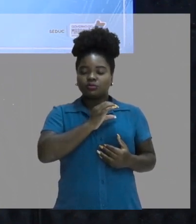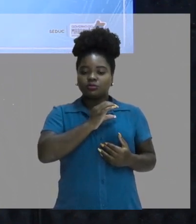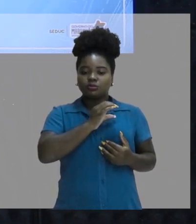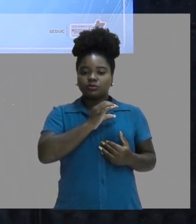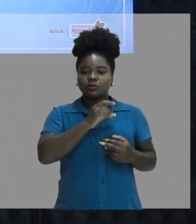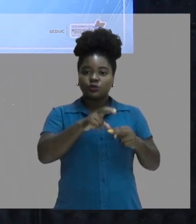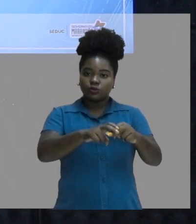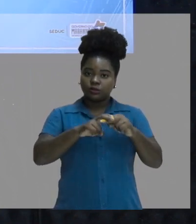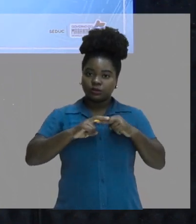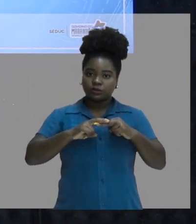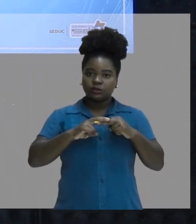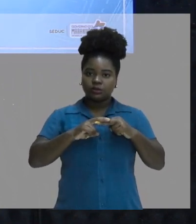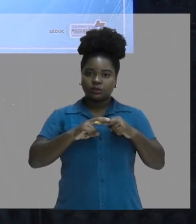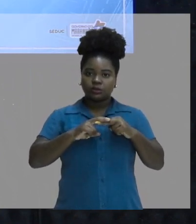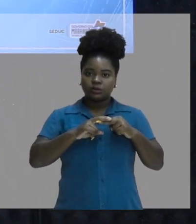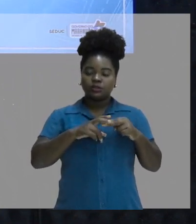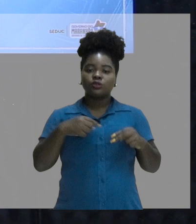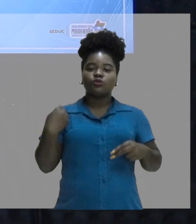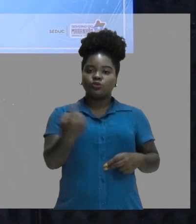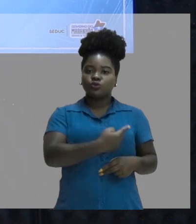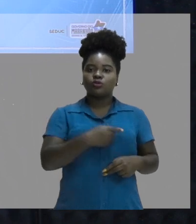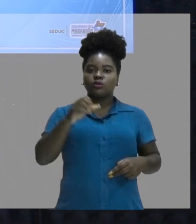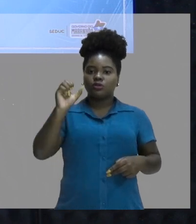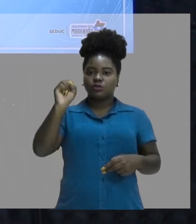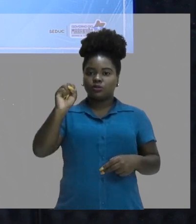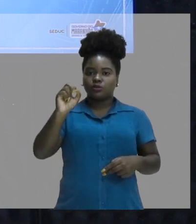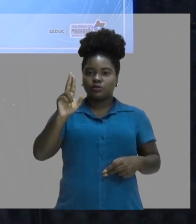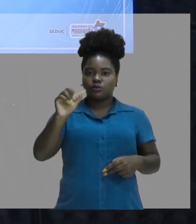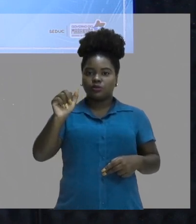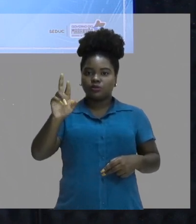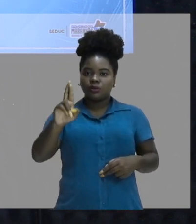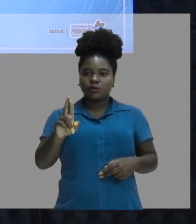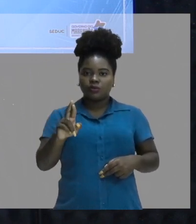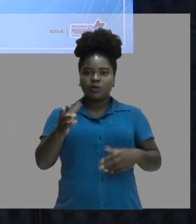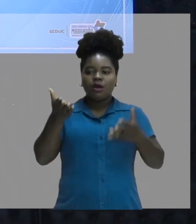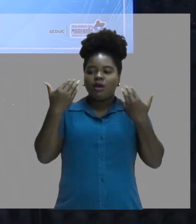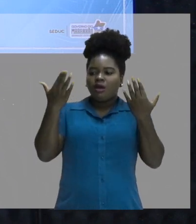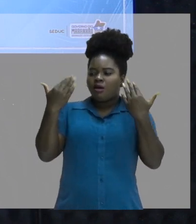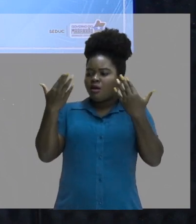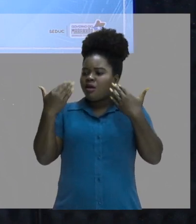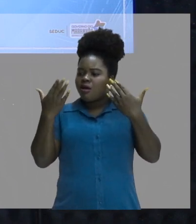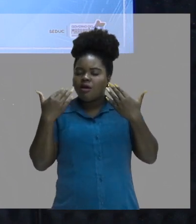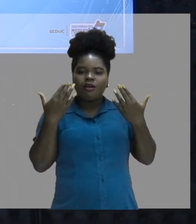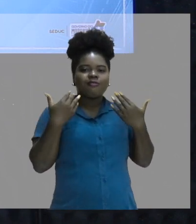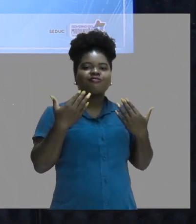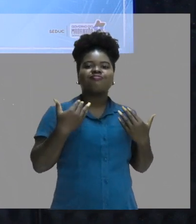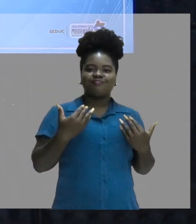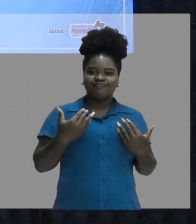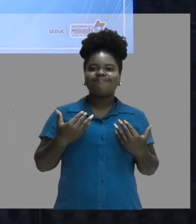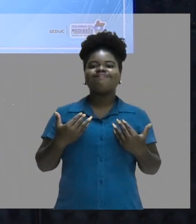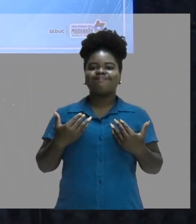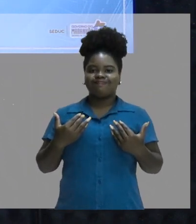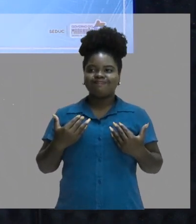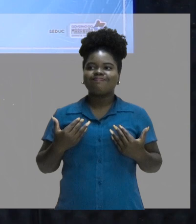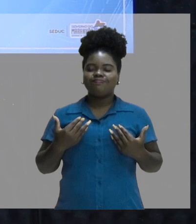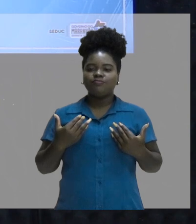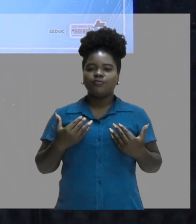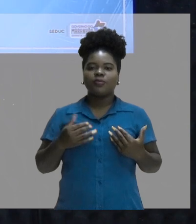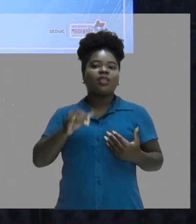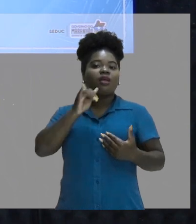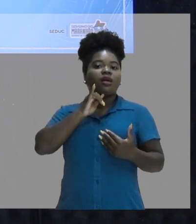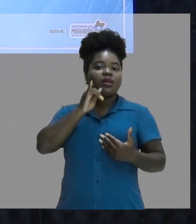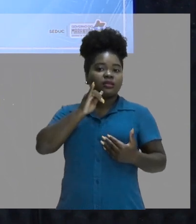suar. Mas porque o músculo ali está produzindo o quê? Calor. Quando nós estamos expostos a uma temperatura baixa,